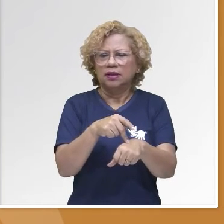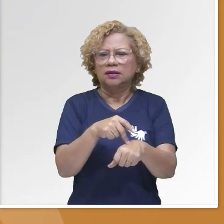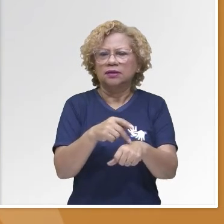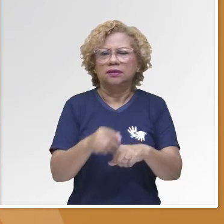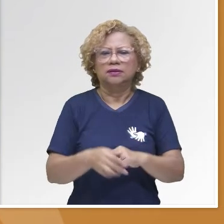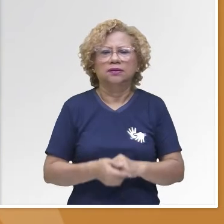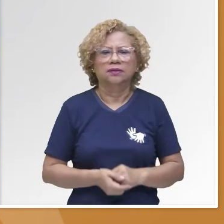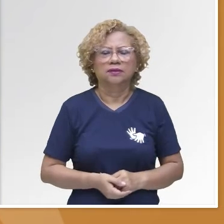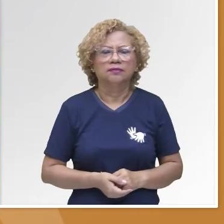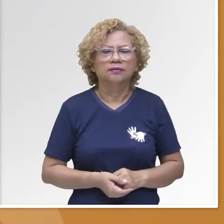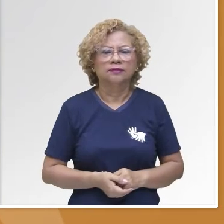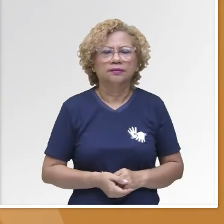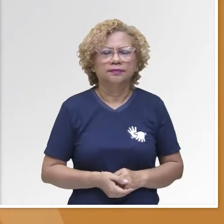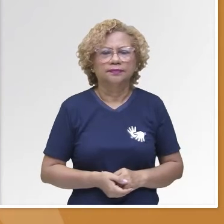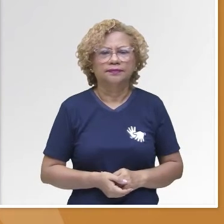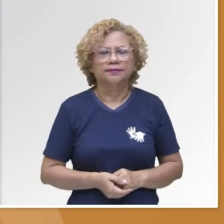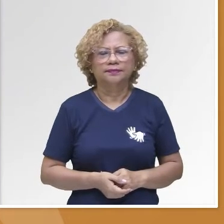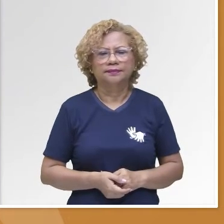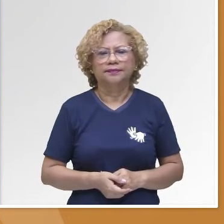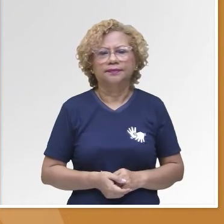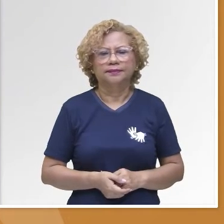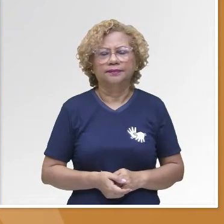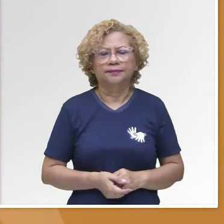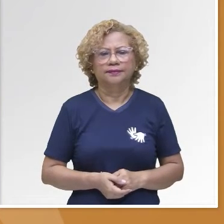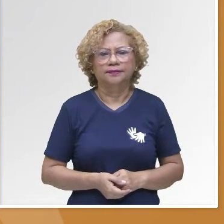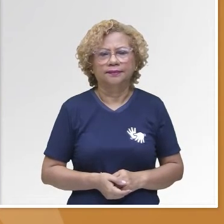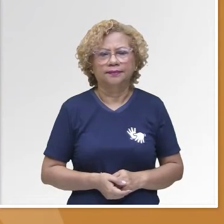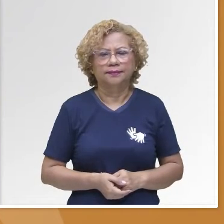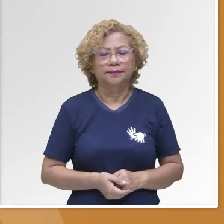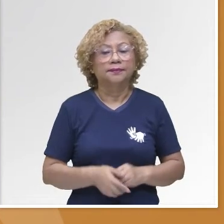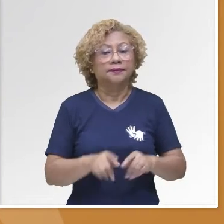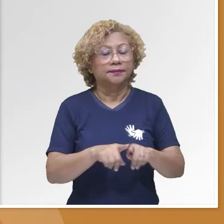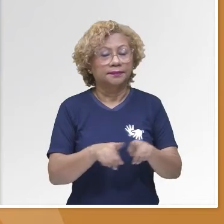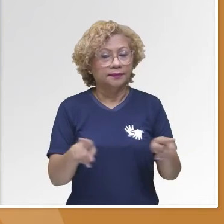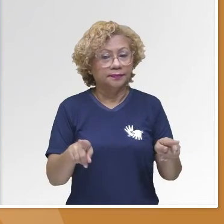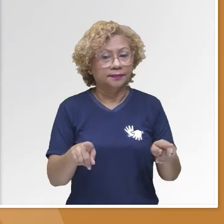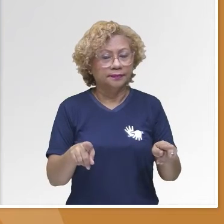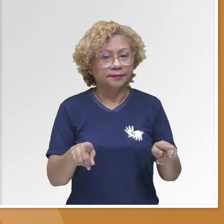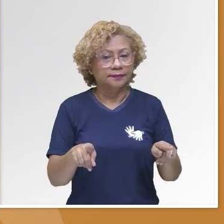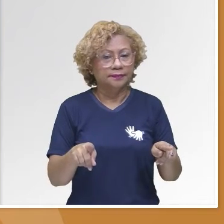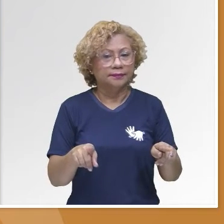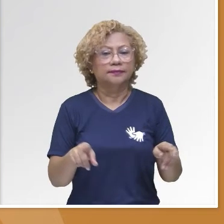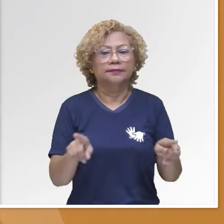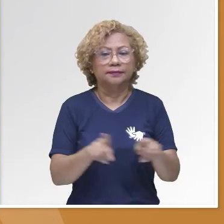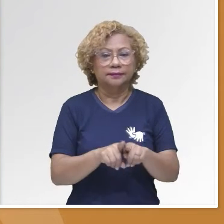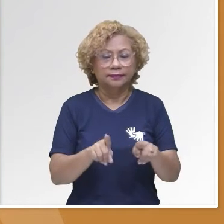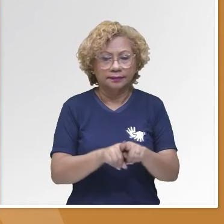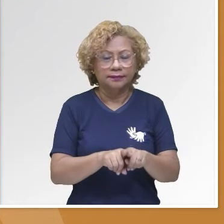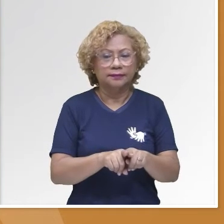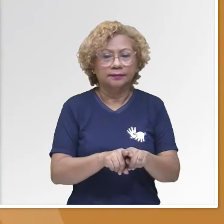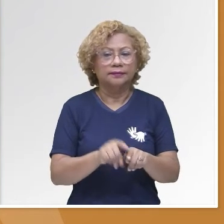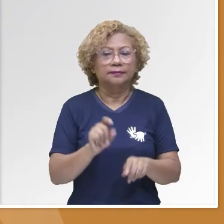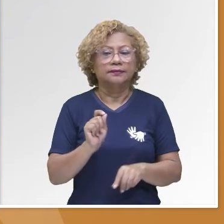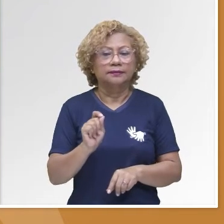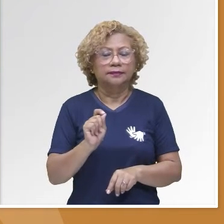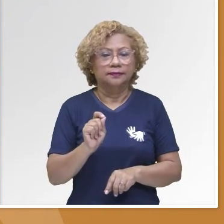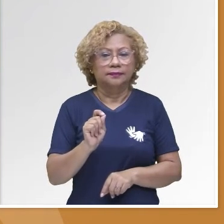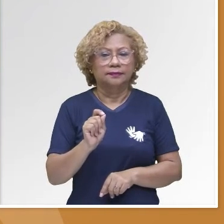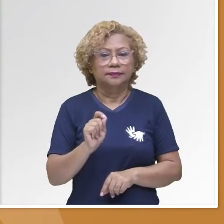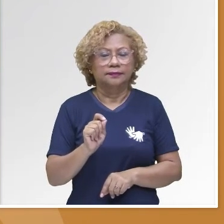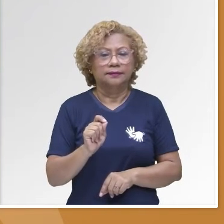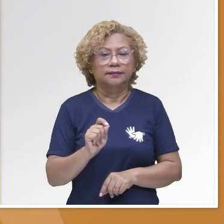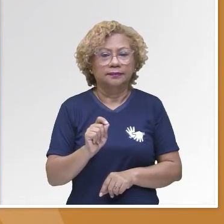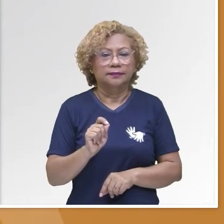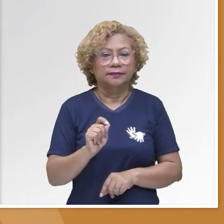nessas burocracias que acabam surgindo. Mas, além da zona de livre comércio, também nós teremos aí